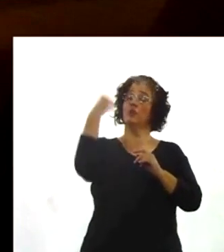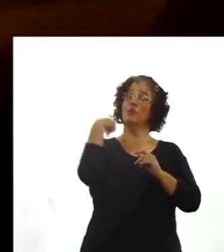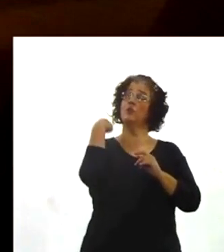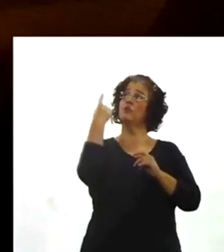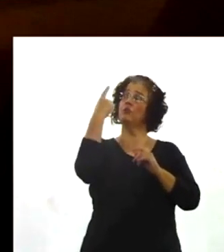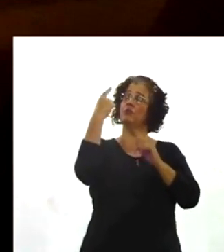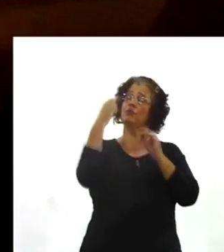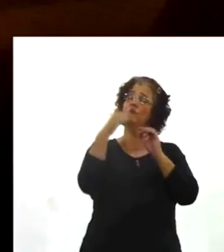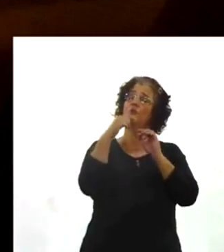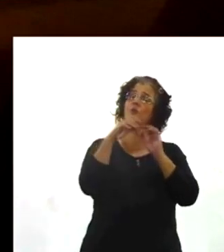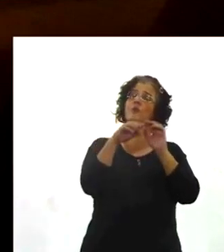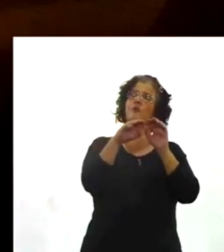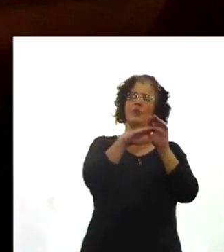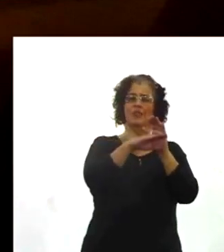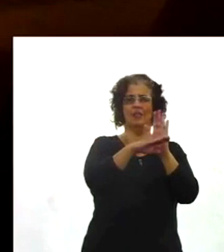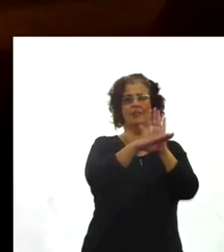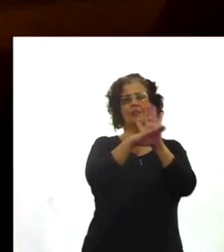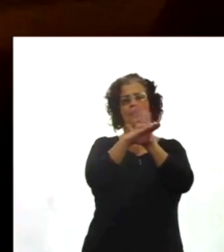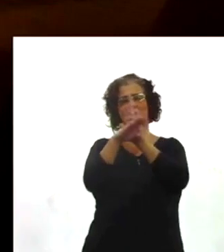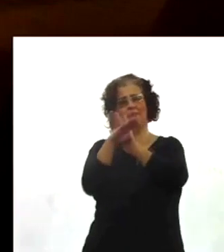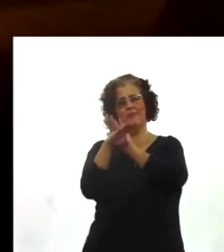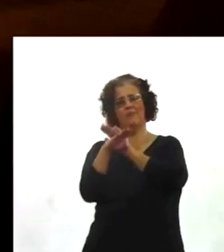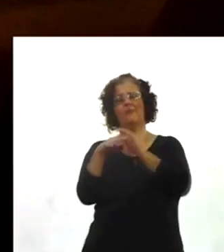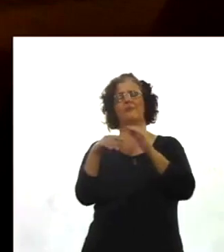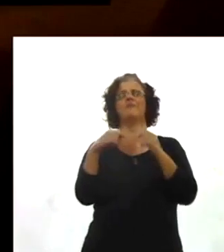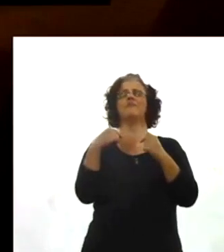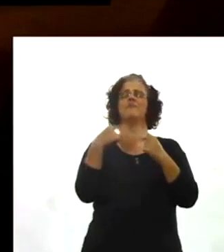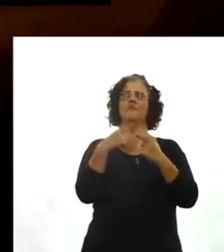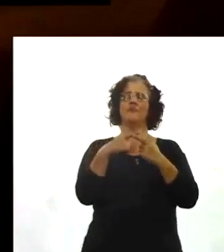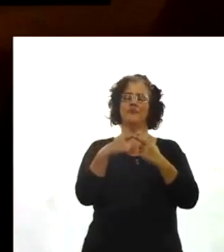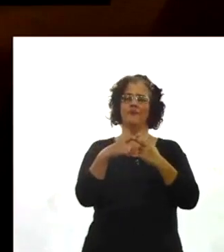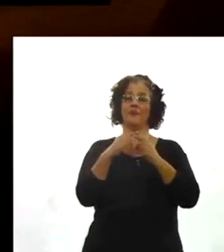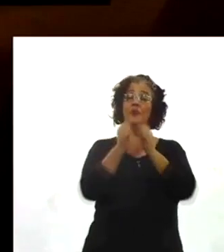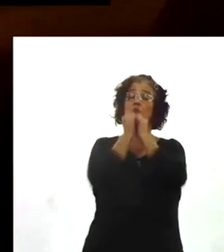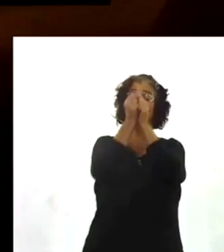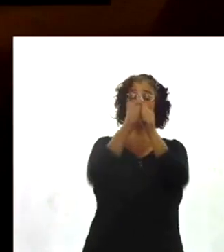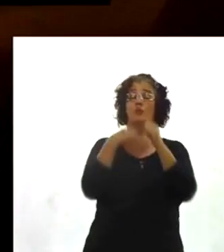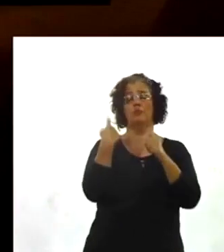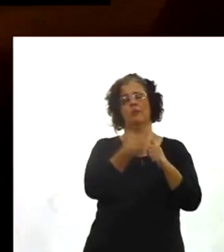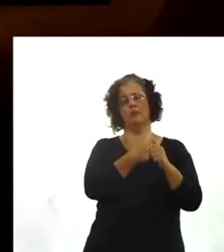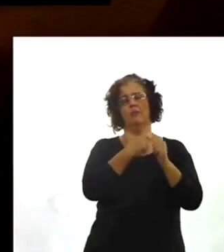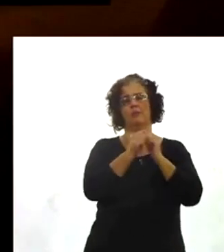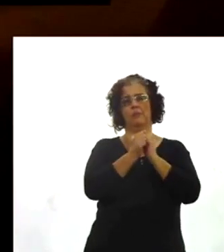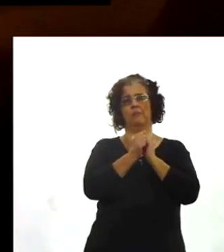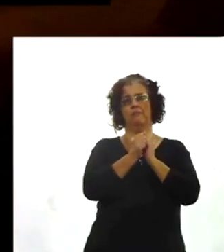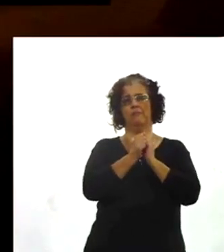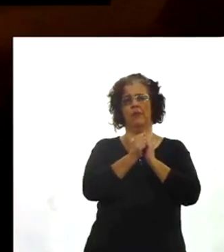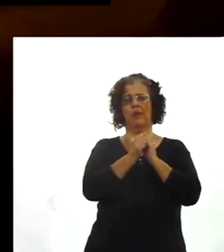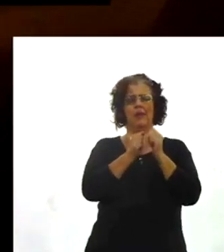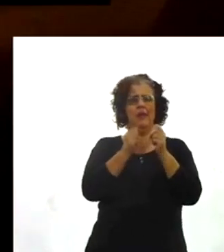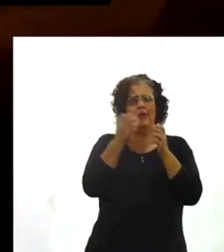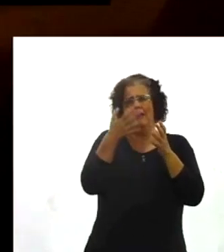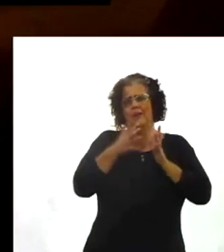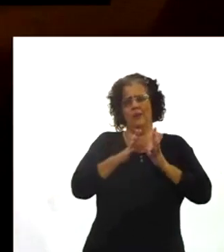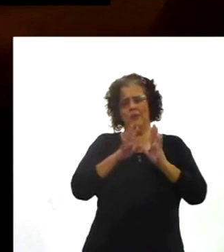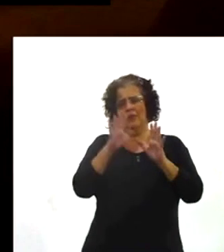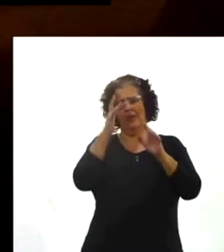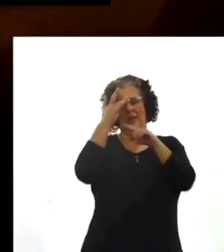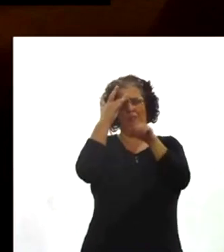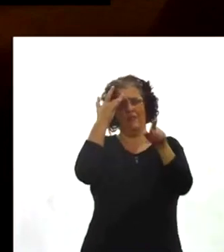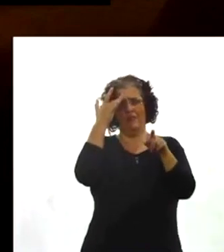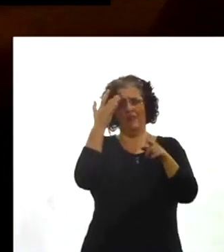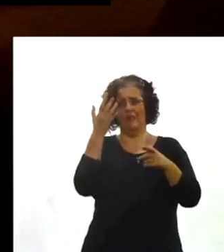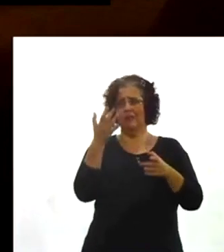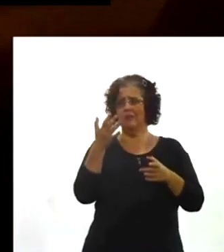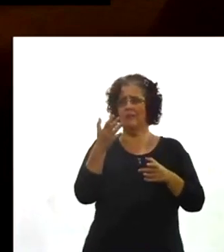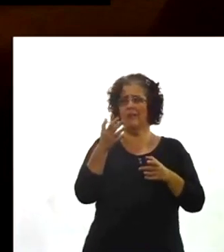sofrimentos, assim o serão da consolação. Porque não queremos, irmãos, que ignoreis a natureza da tribulação que nos sobreveio